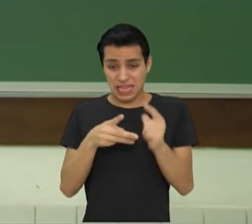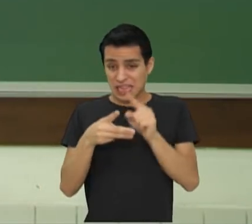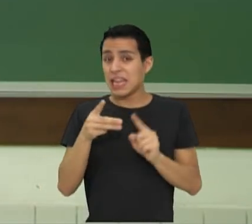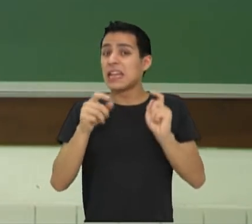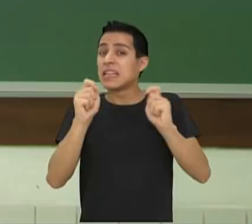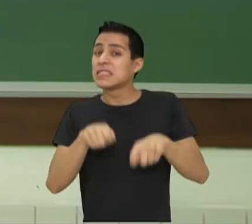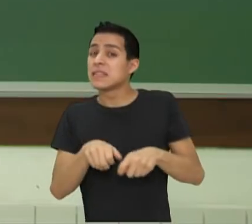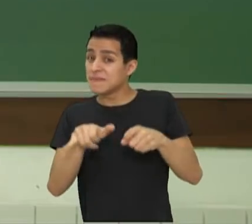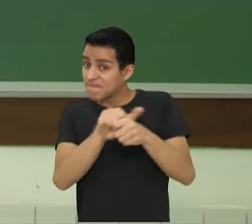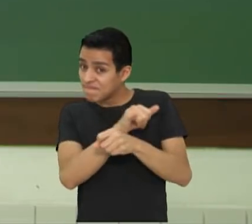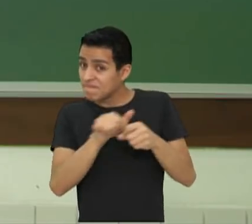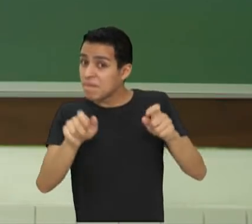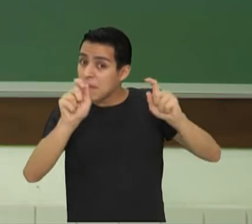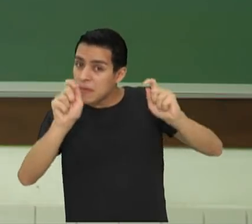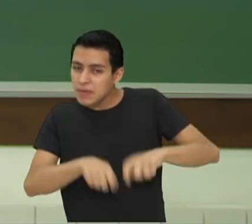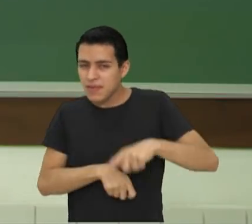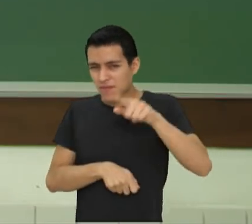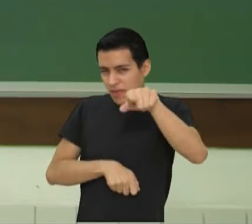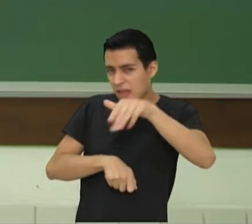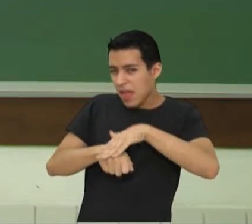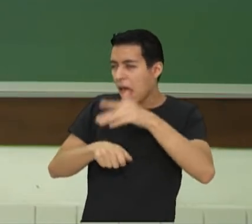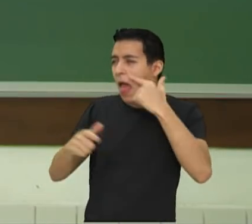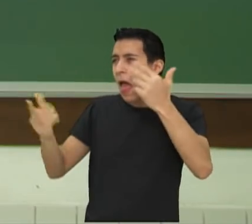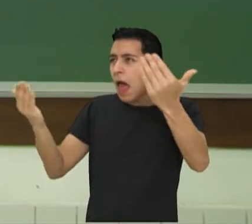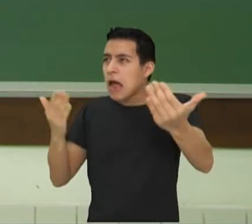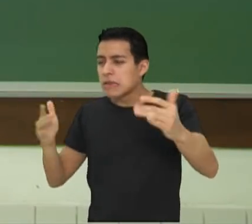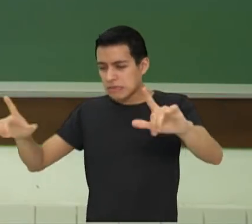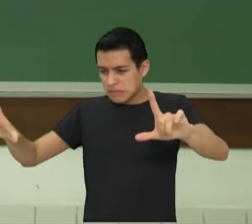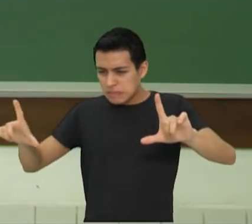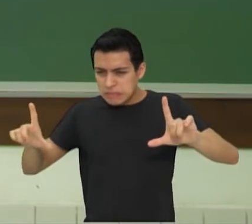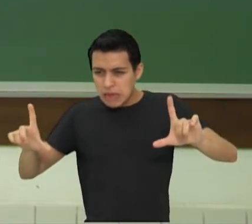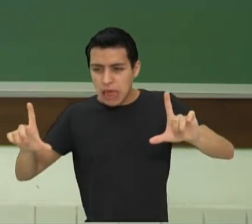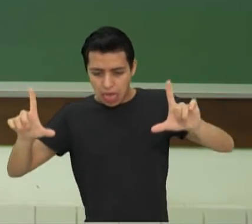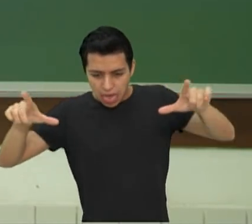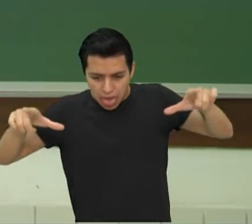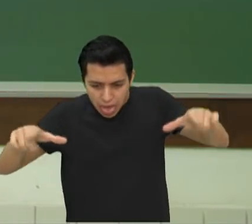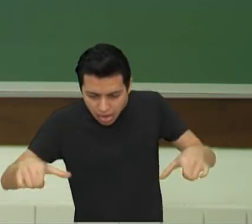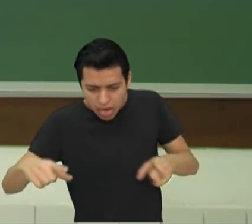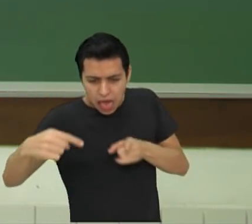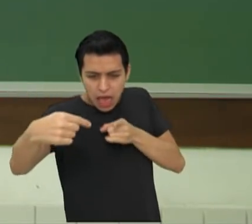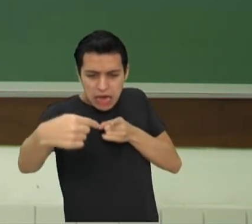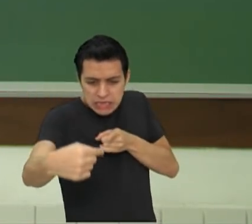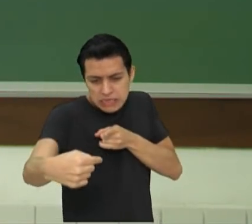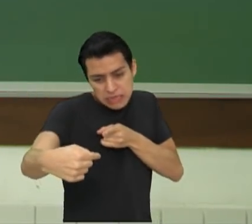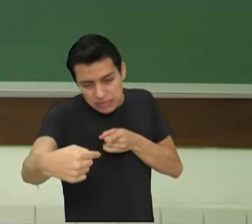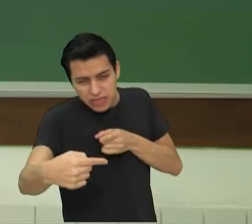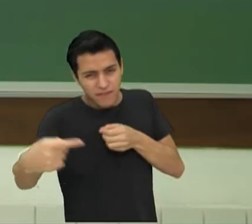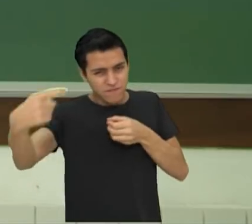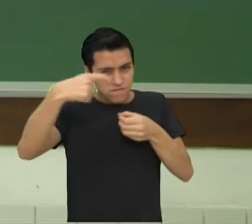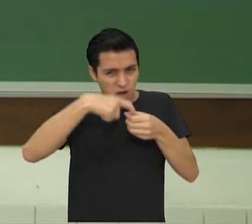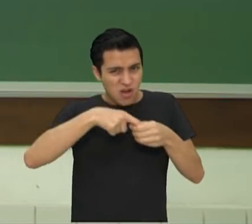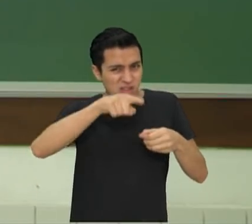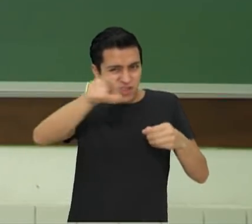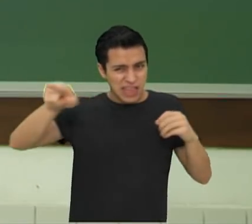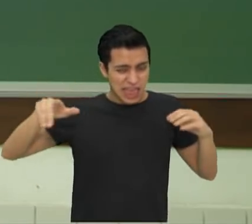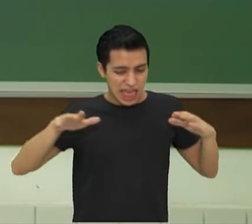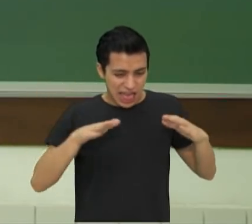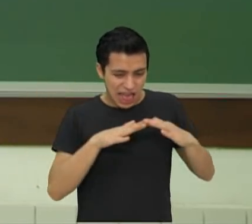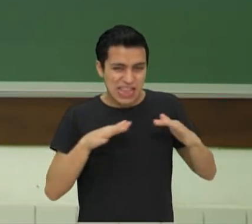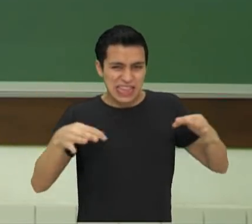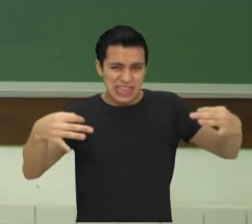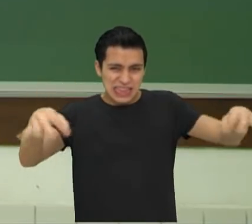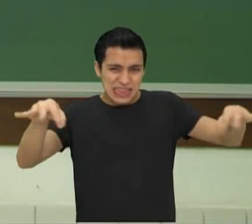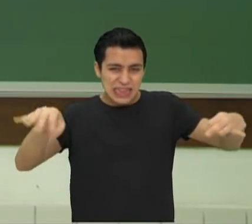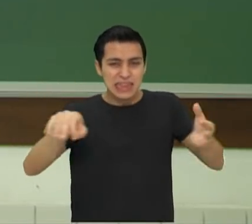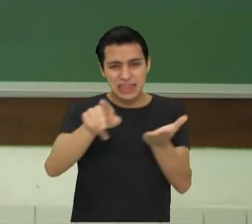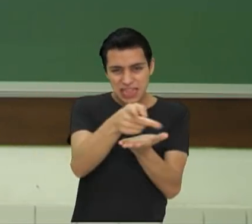possíveis. Então, analisa a imagem, né? Se for o caso, volta lá no tabuleiro que você já tem desenhado, usa,